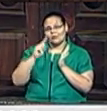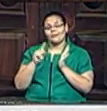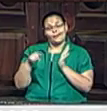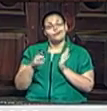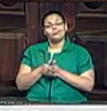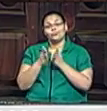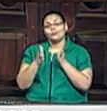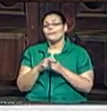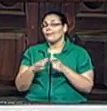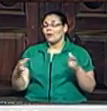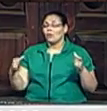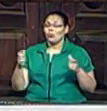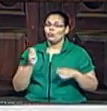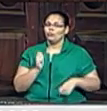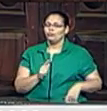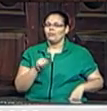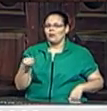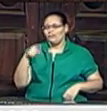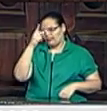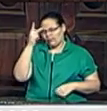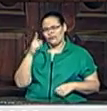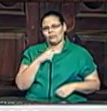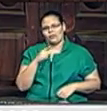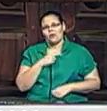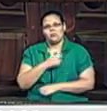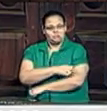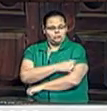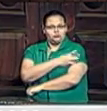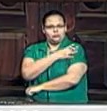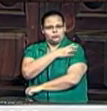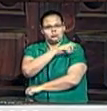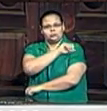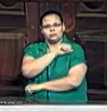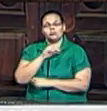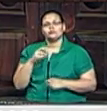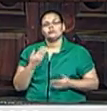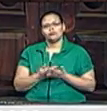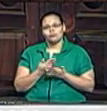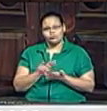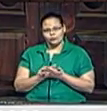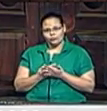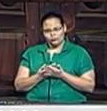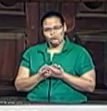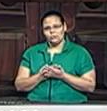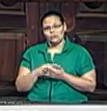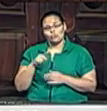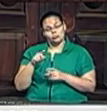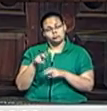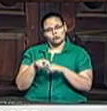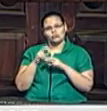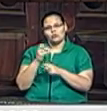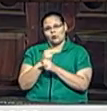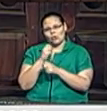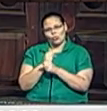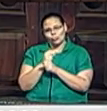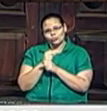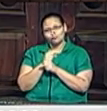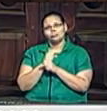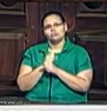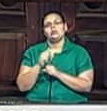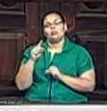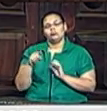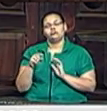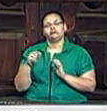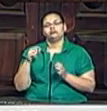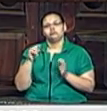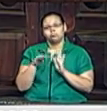maior para quem tem o ensino fundamental. Isso é levado em consideração na hora de fazer o cálculo do